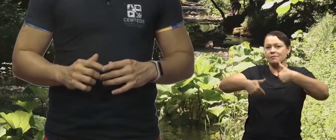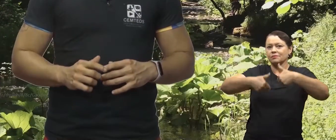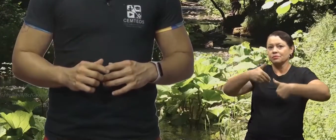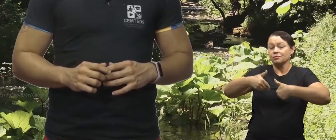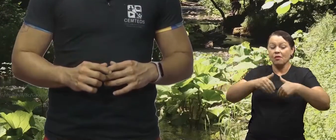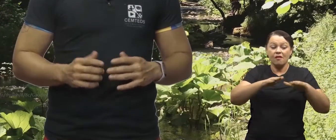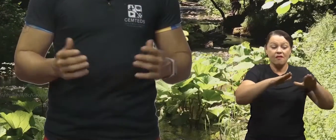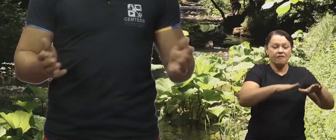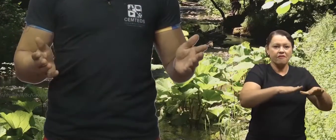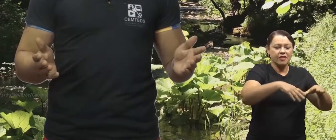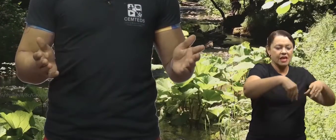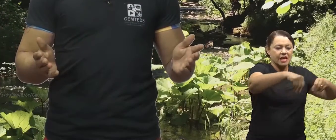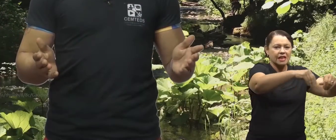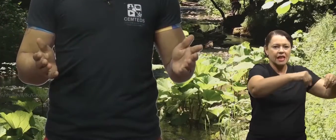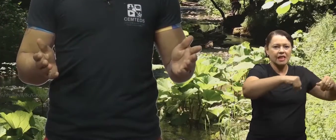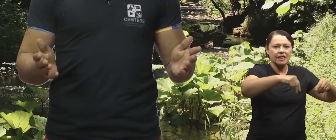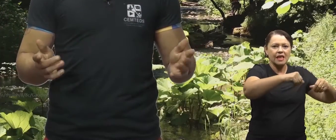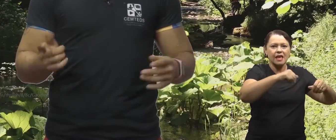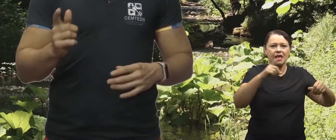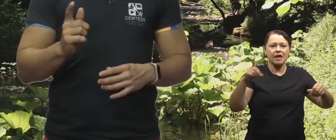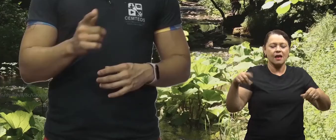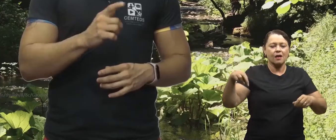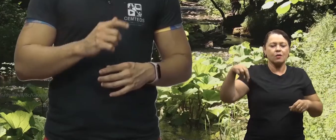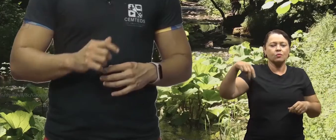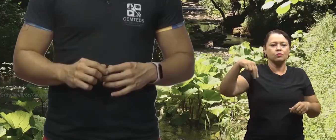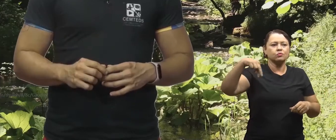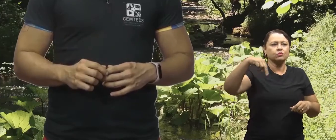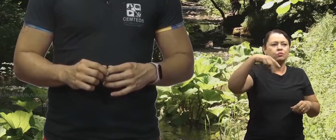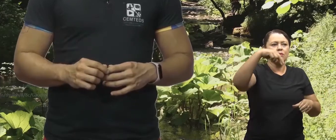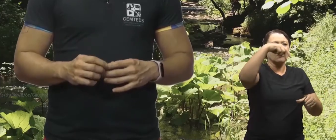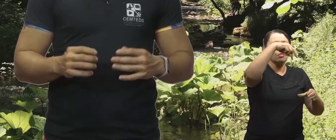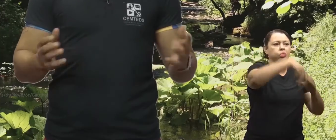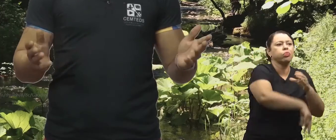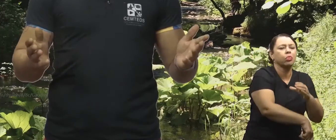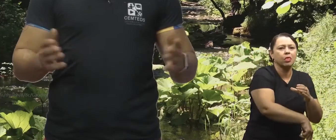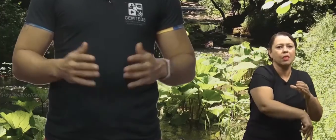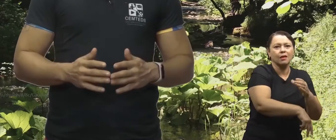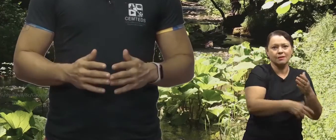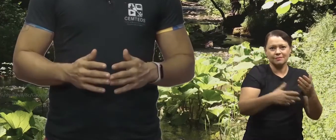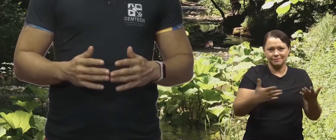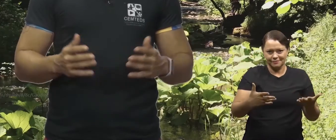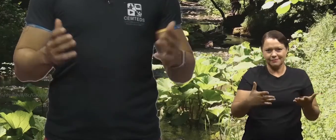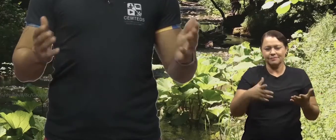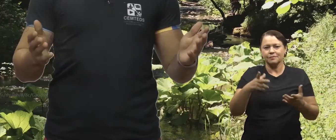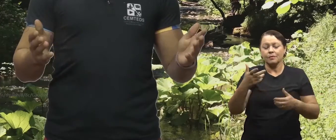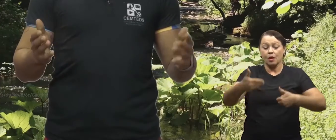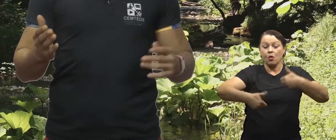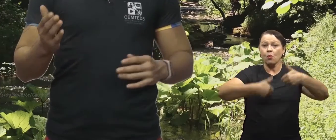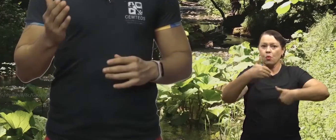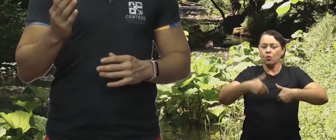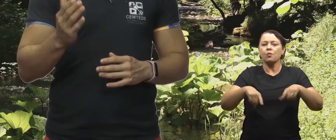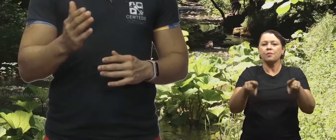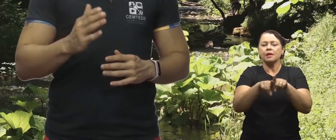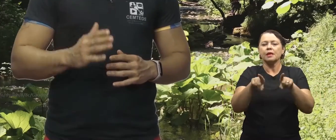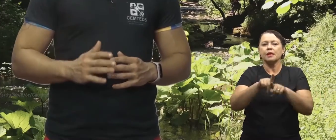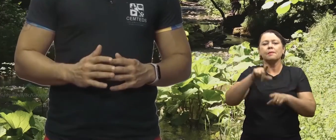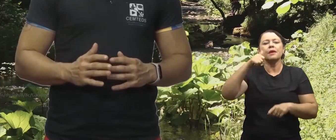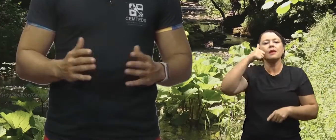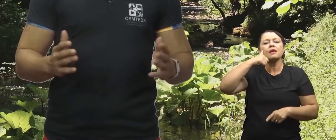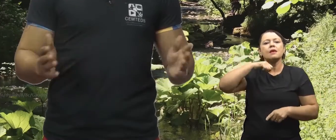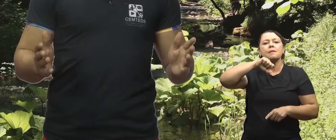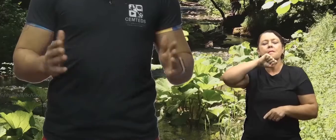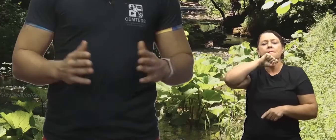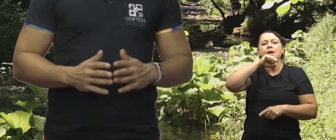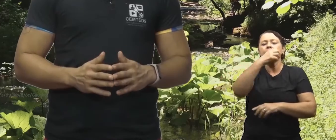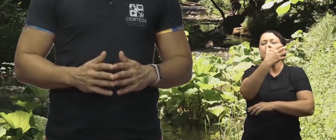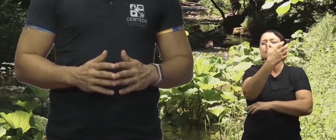deixa uma armadilha para pegar os caçadores. Muitos o chamam de Mãe do Mato, como se ele fosse a personificação